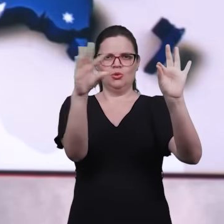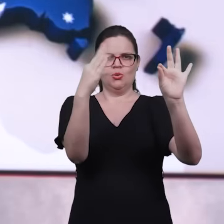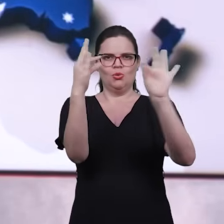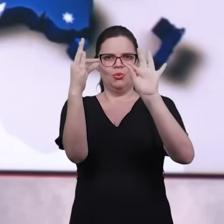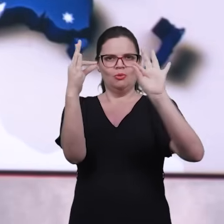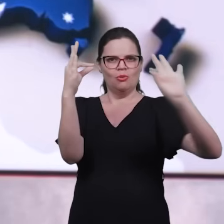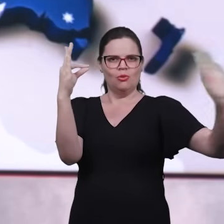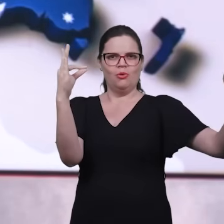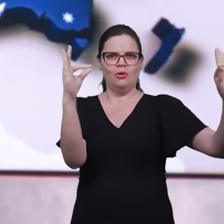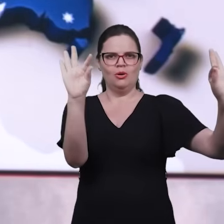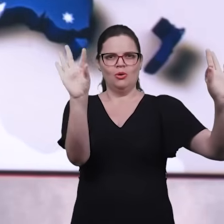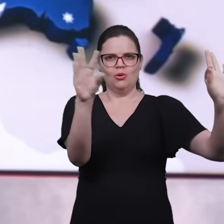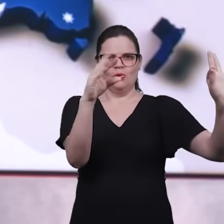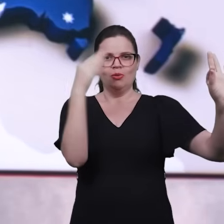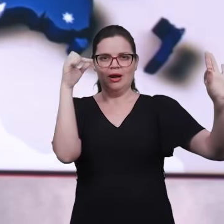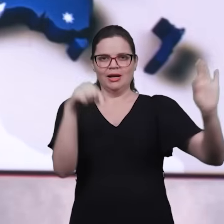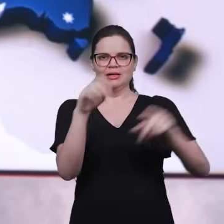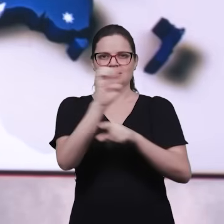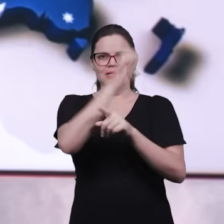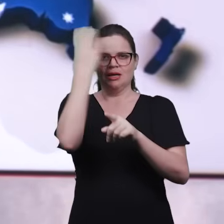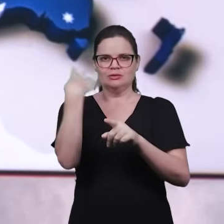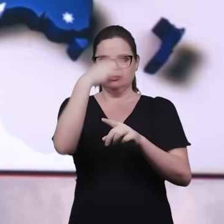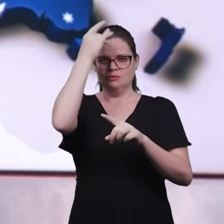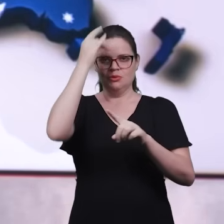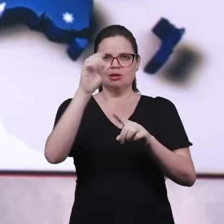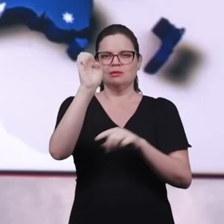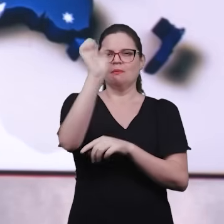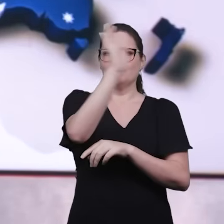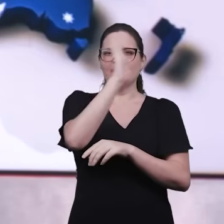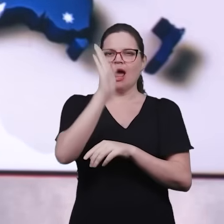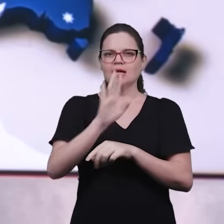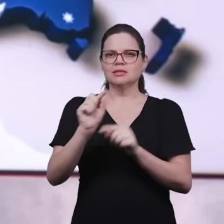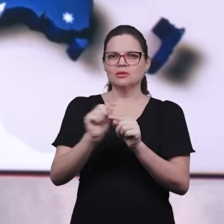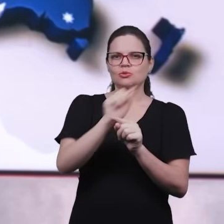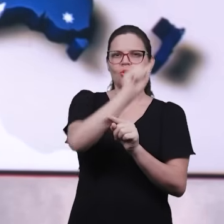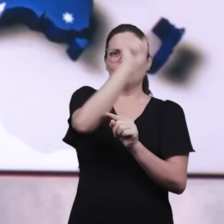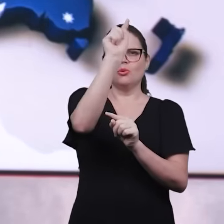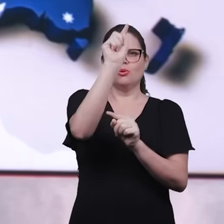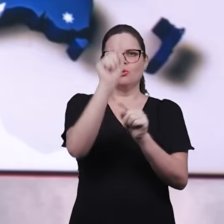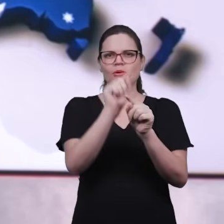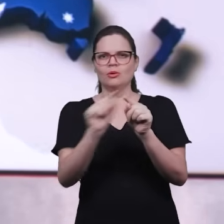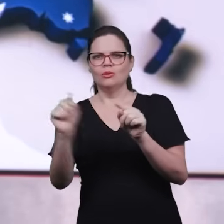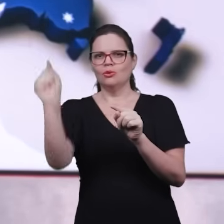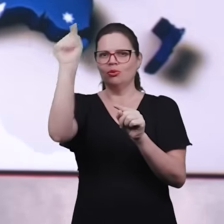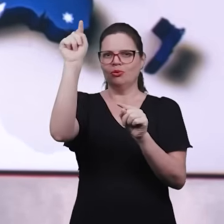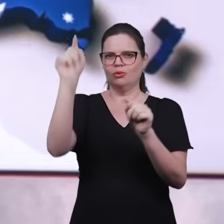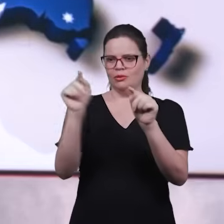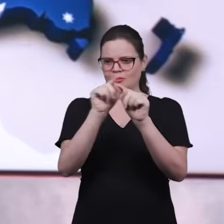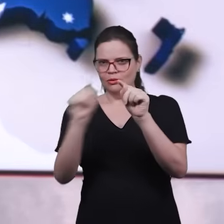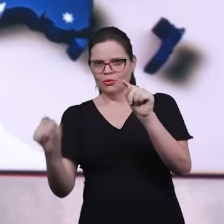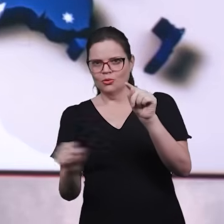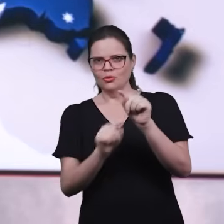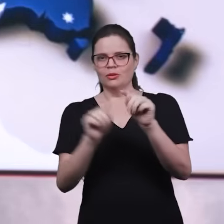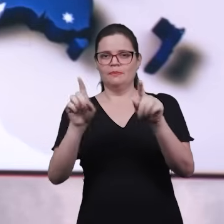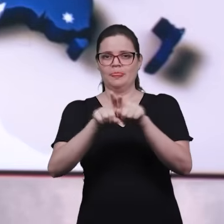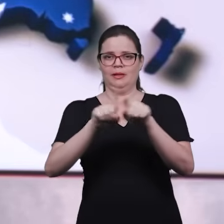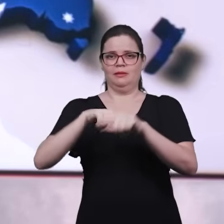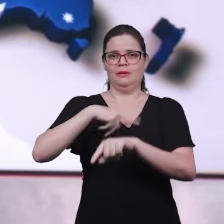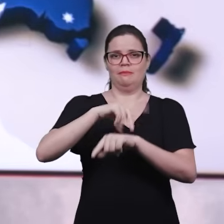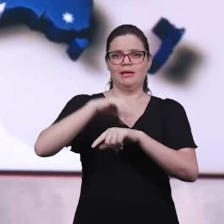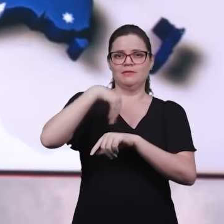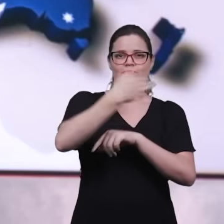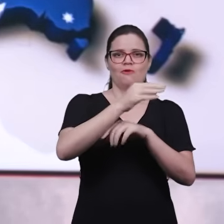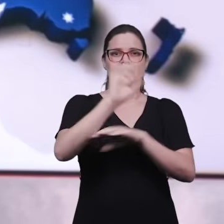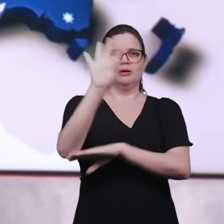passando, saía do estado do Espírito Santo, atingia todo o Brasil e, de repente, as fronteiras até o exterior.